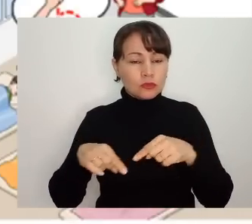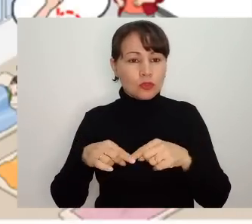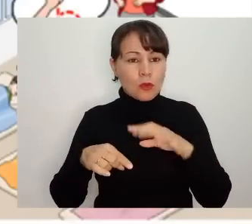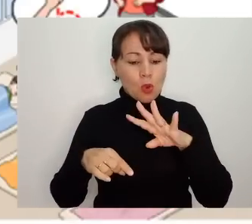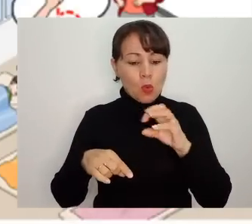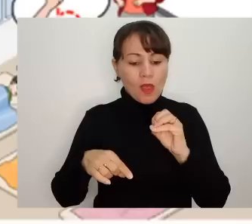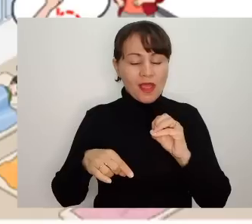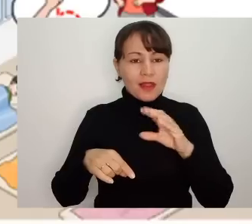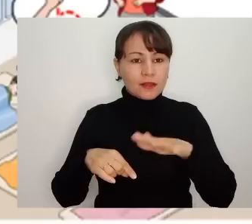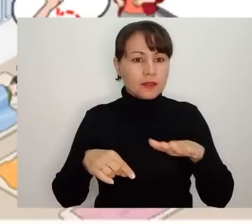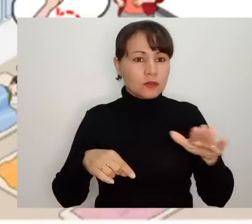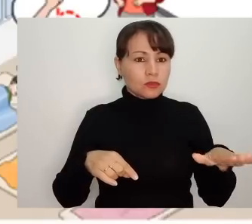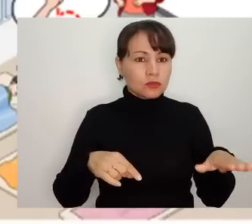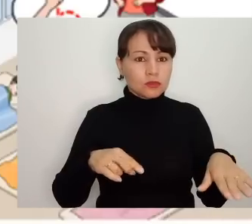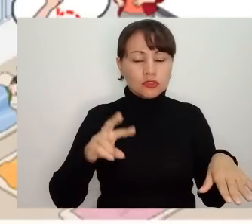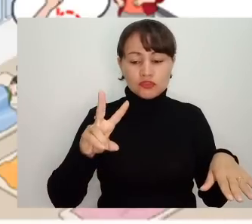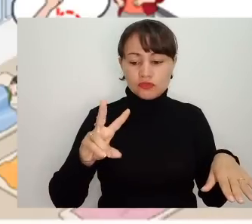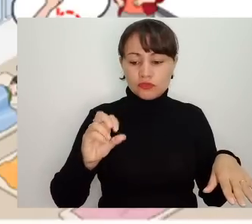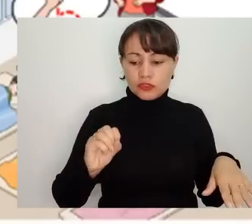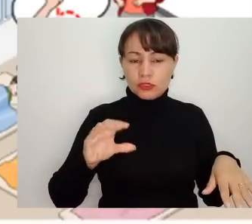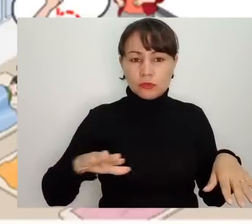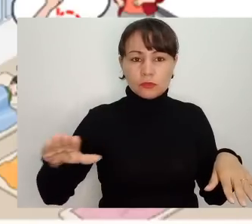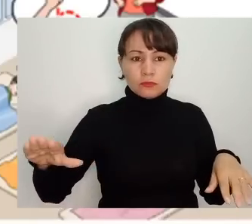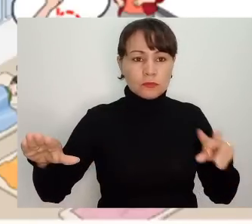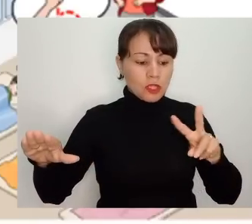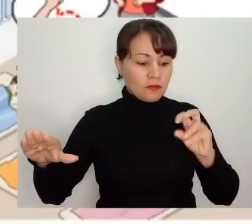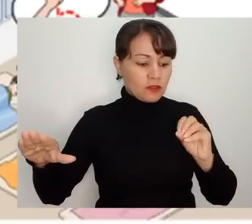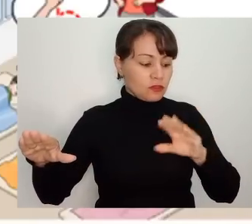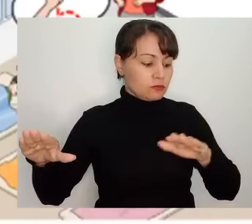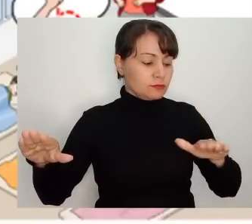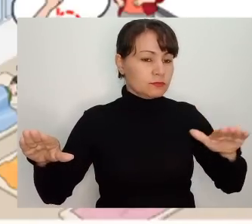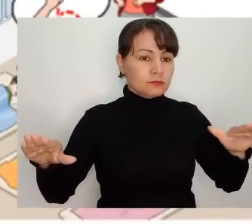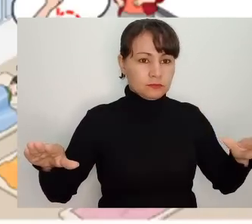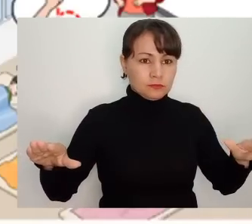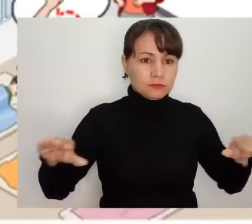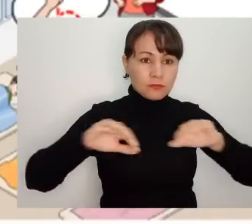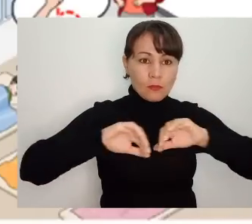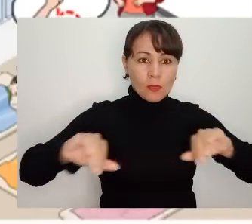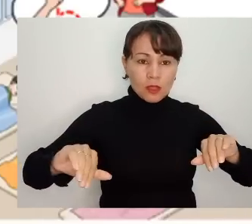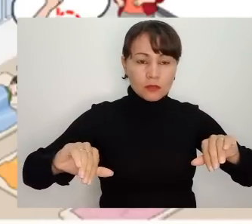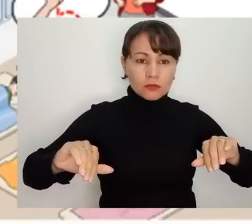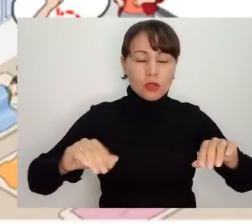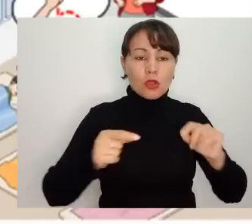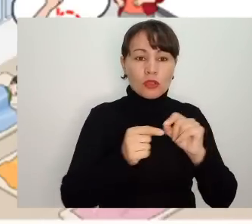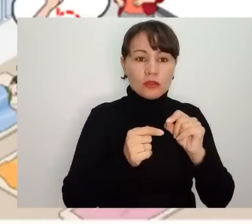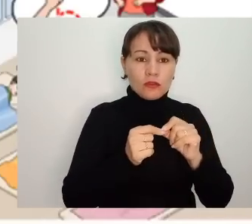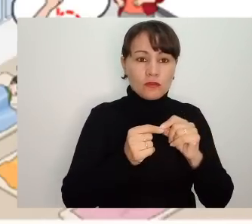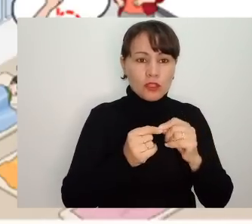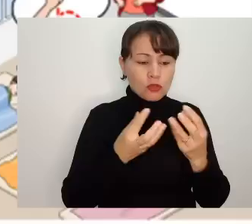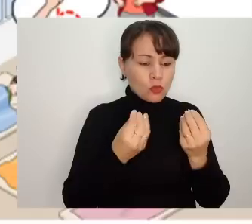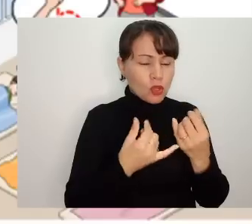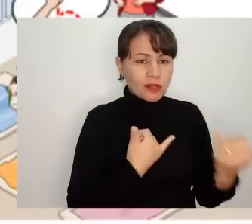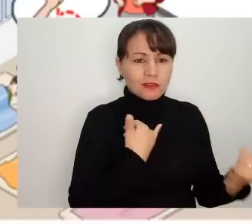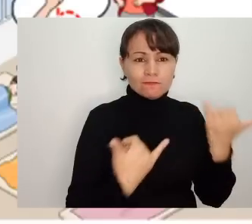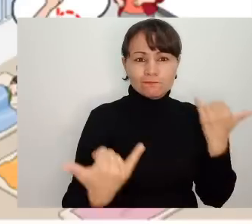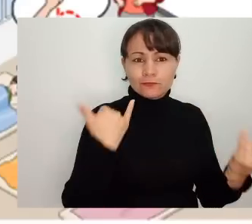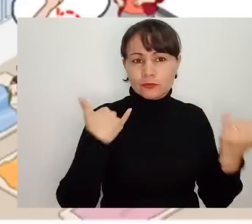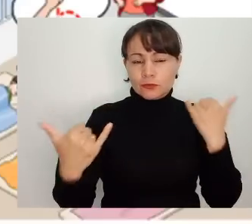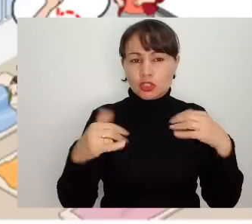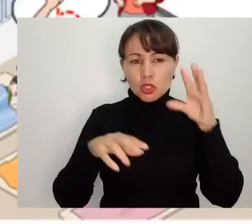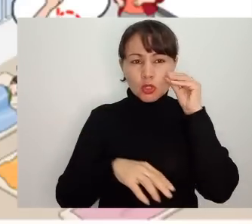de 40 alunos, 20 alunos para cada lado, onde foi passada uma série de